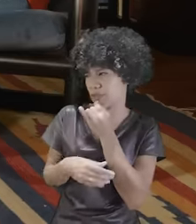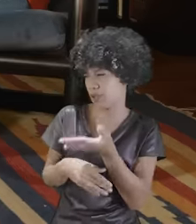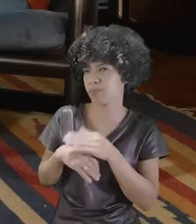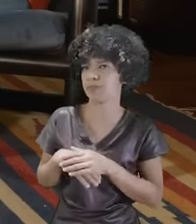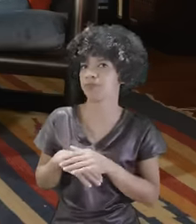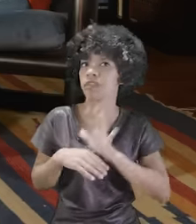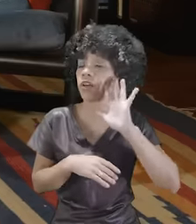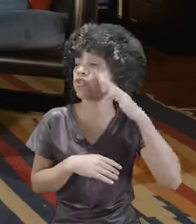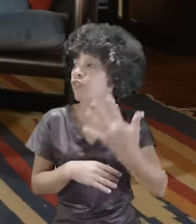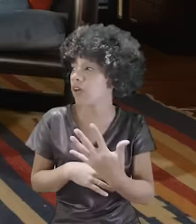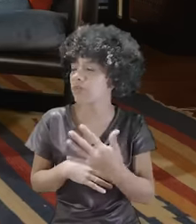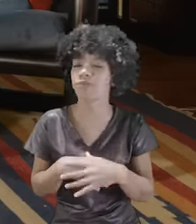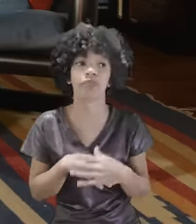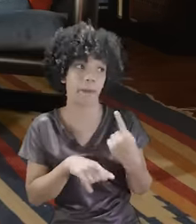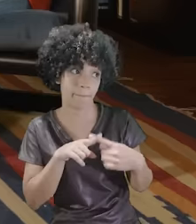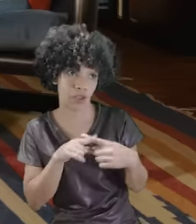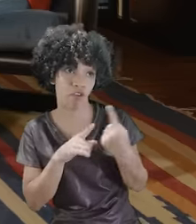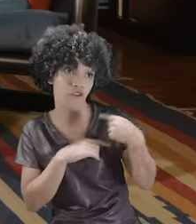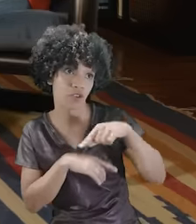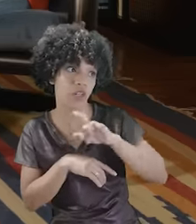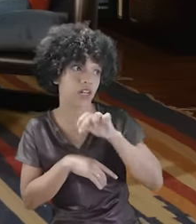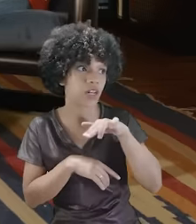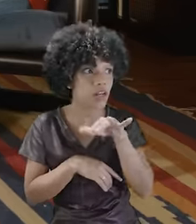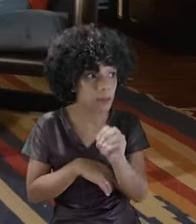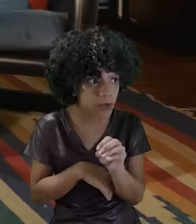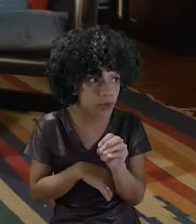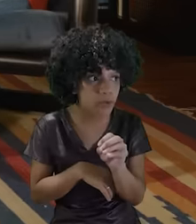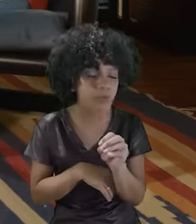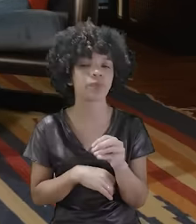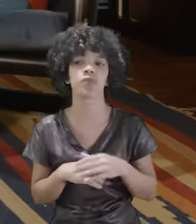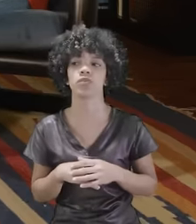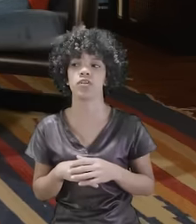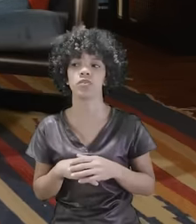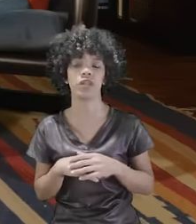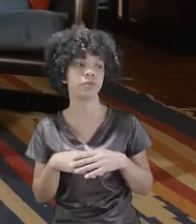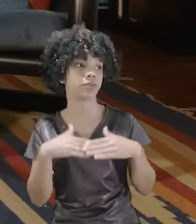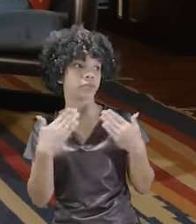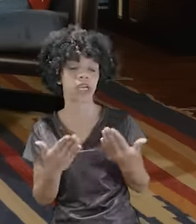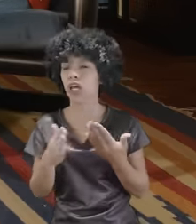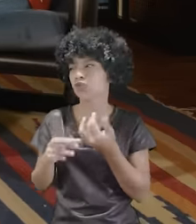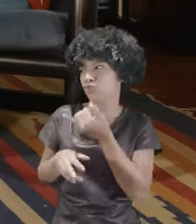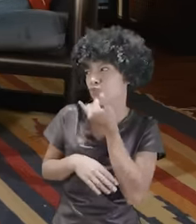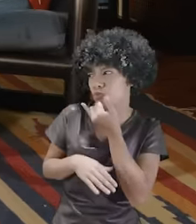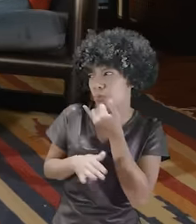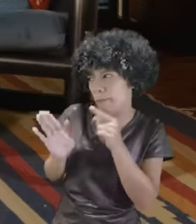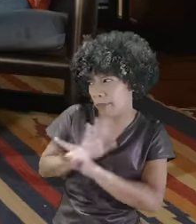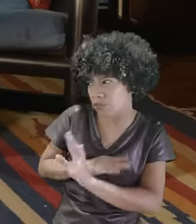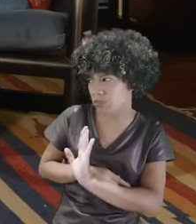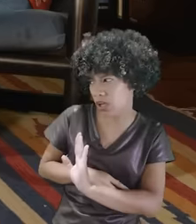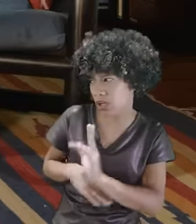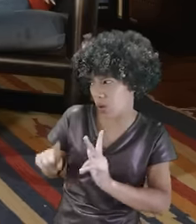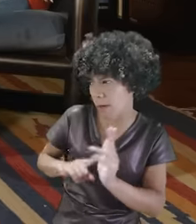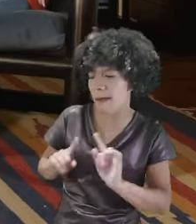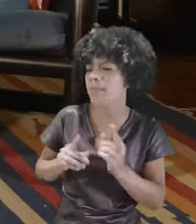vocês vocês fizeram uma decisão a gente foi no Líbano não ficamos lá um três meses pergunta vocês foram como no Líbano